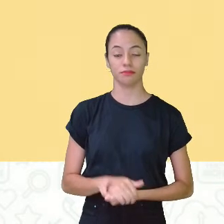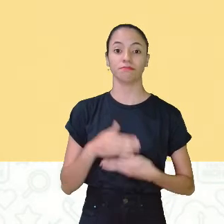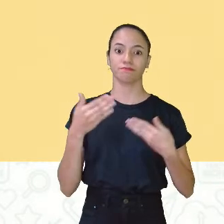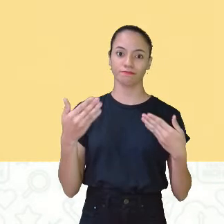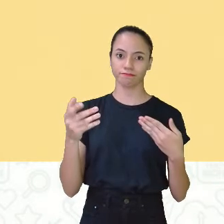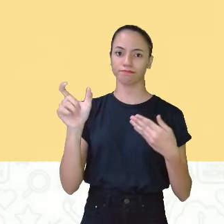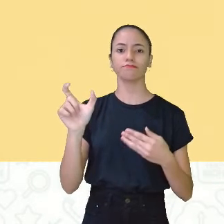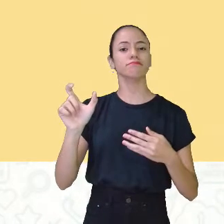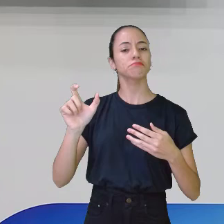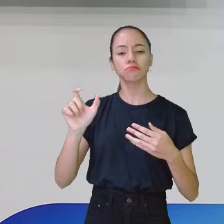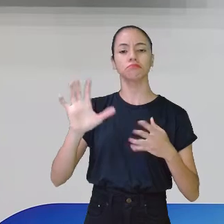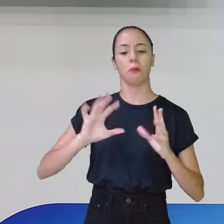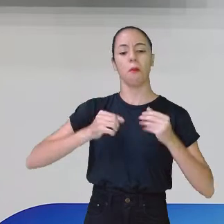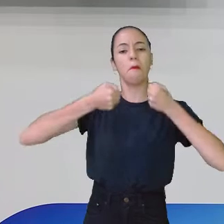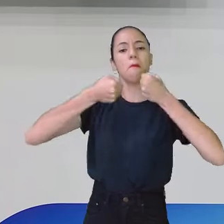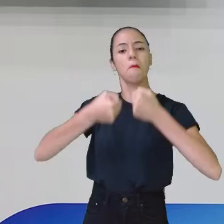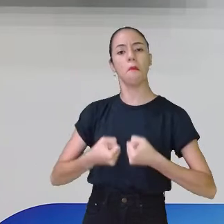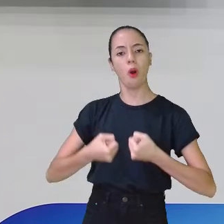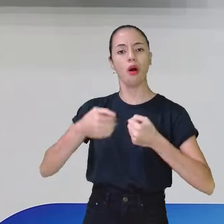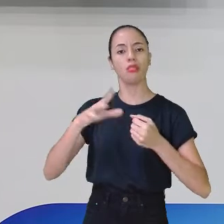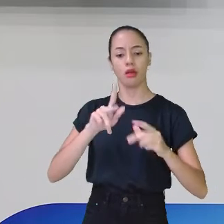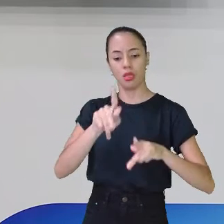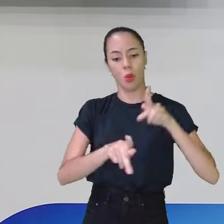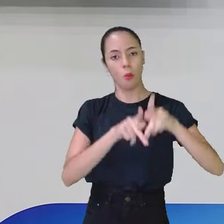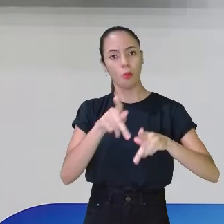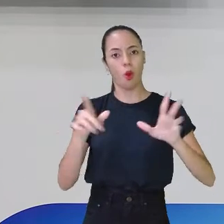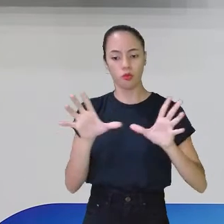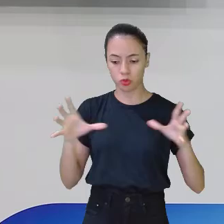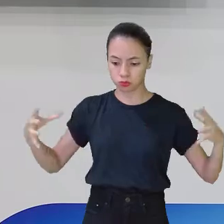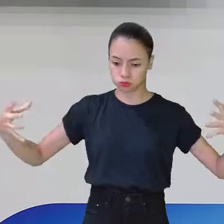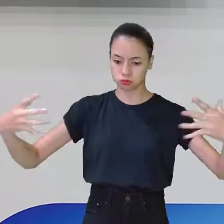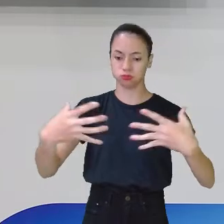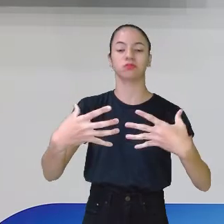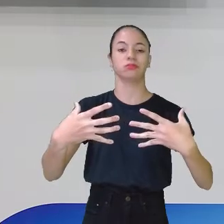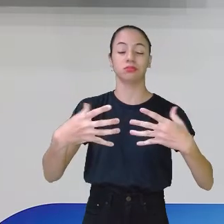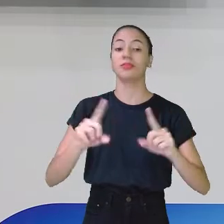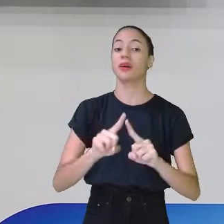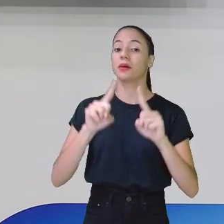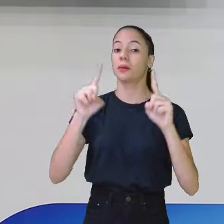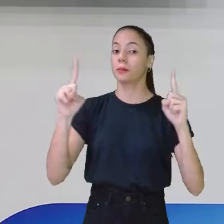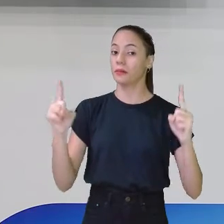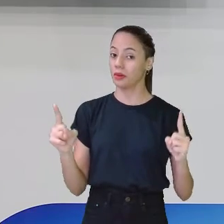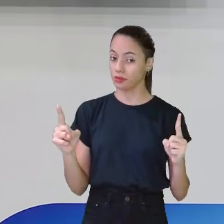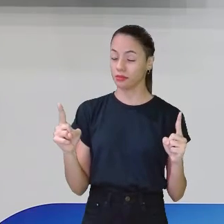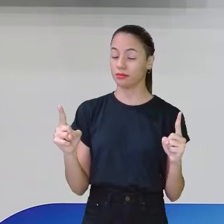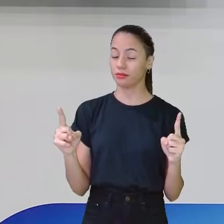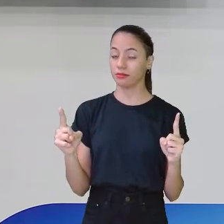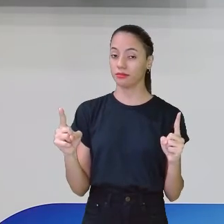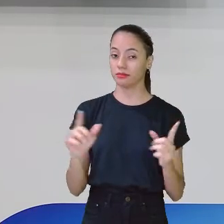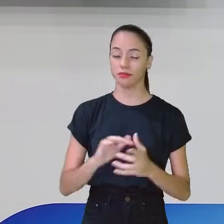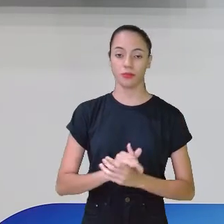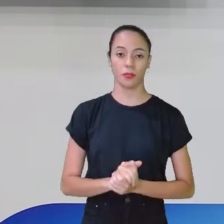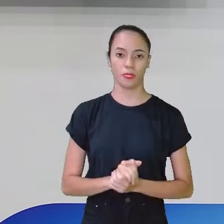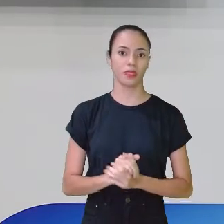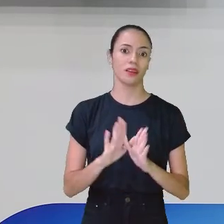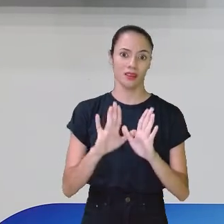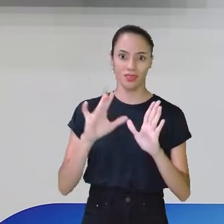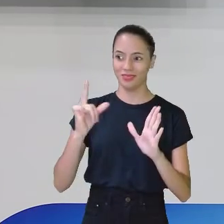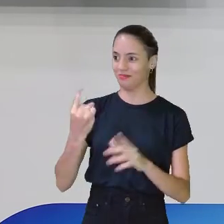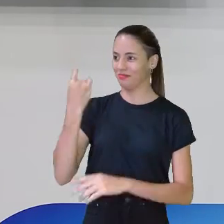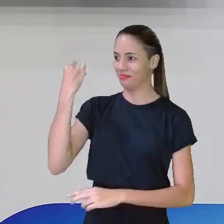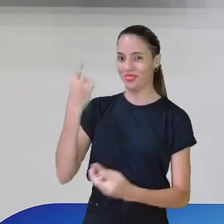desse poder que o povo tem, né? Que o coletivo tem. Só que aí tudo já mudou,